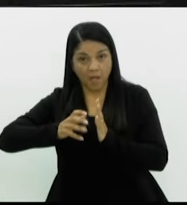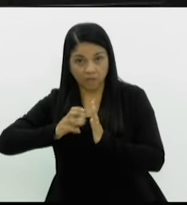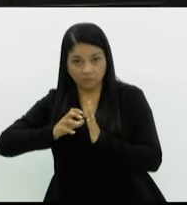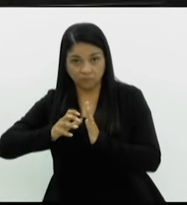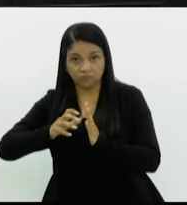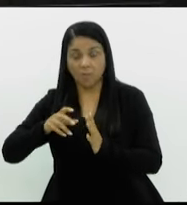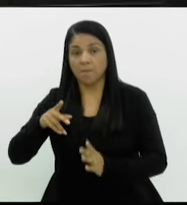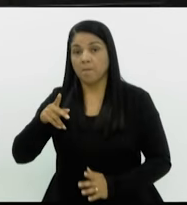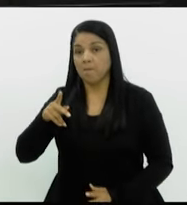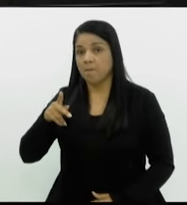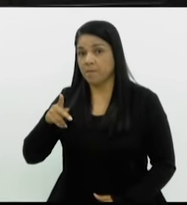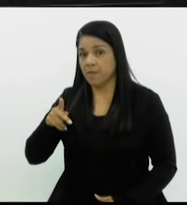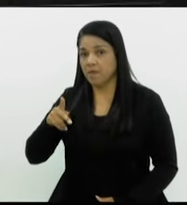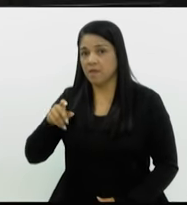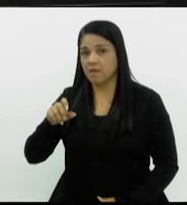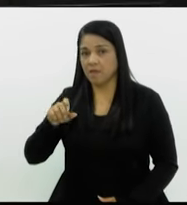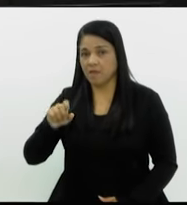PSD.